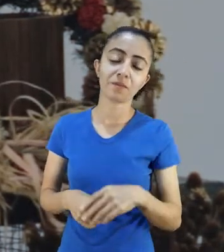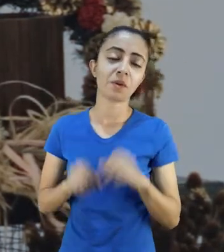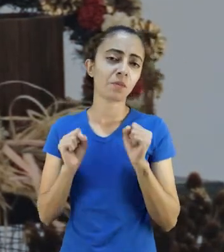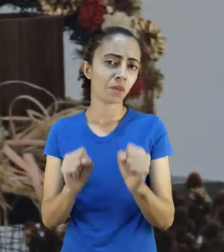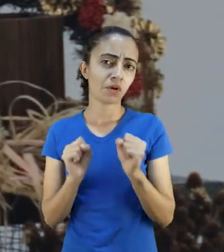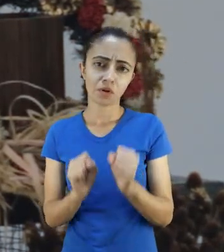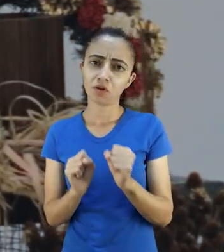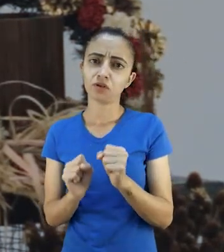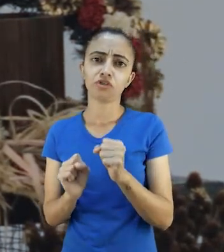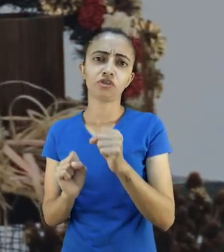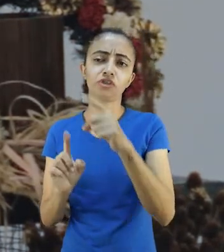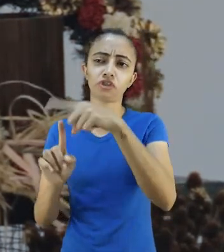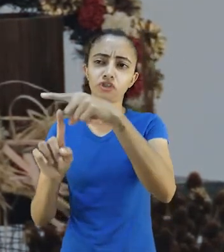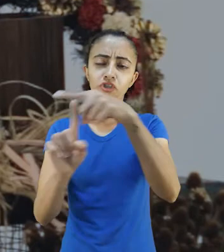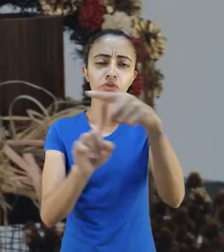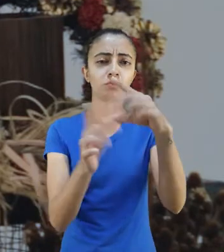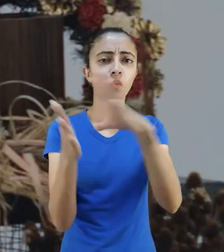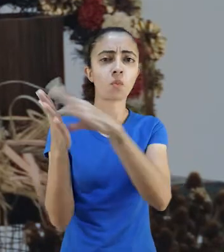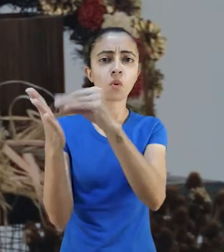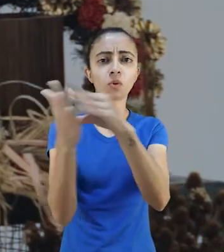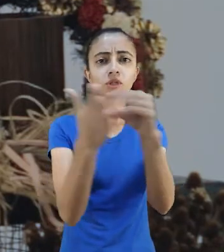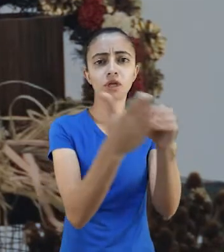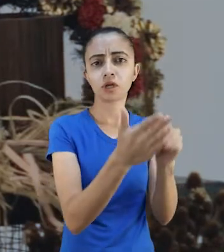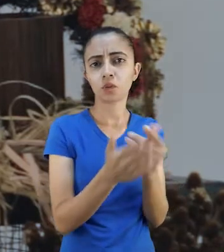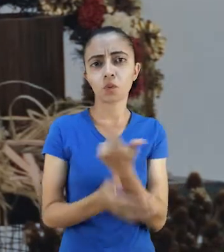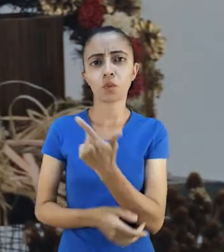Só com rosinha de semente, fica muito bonita também.